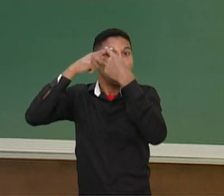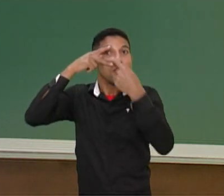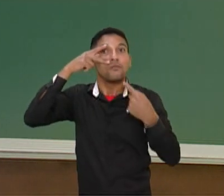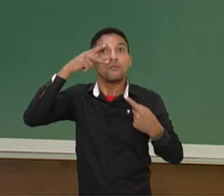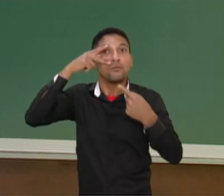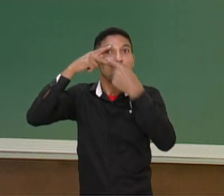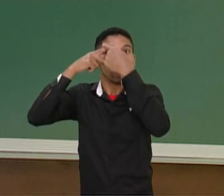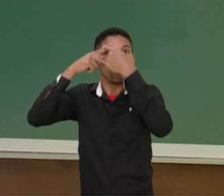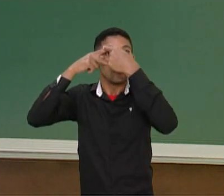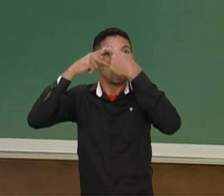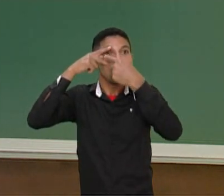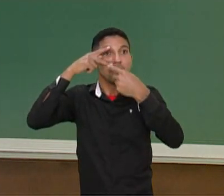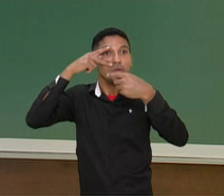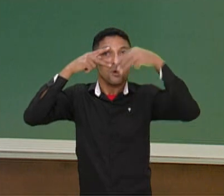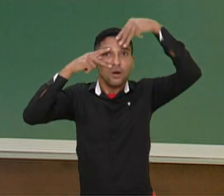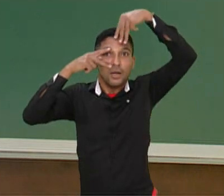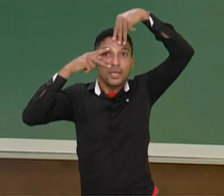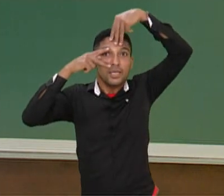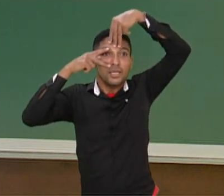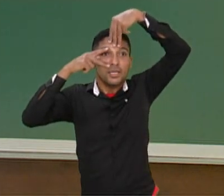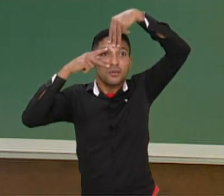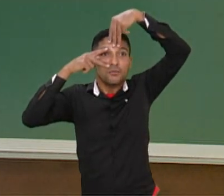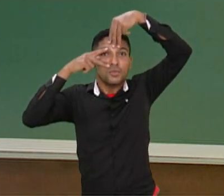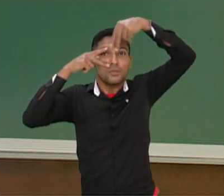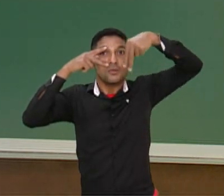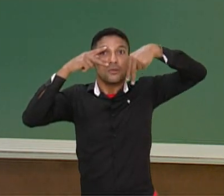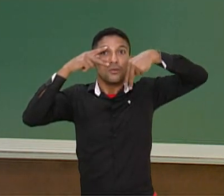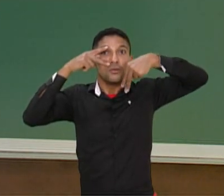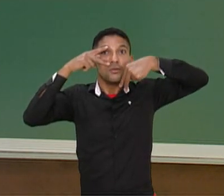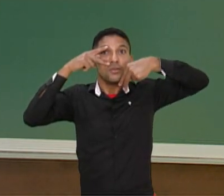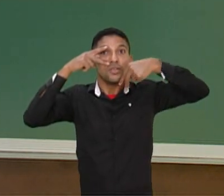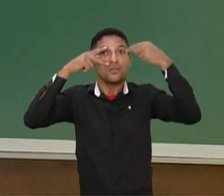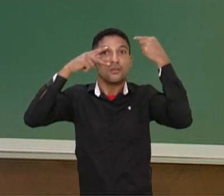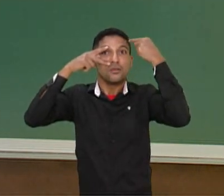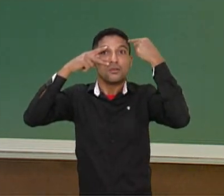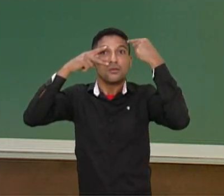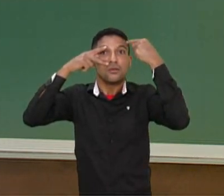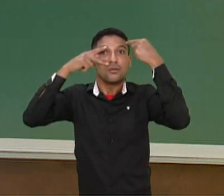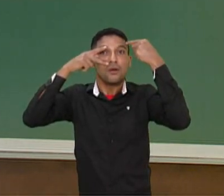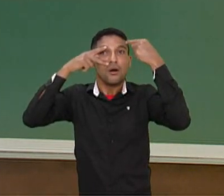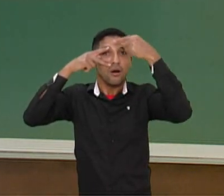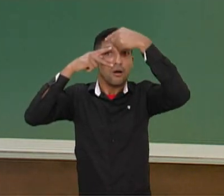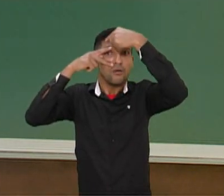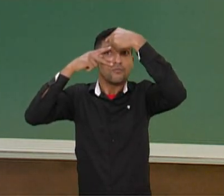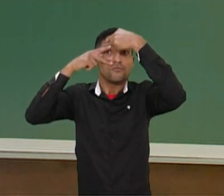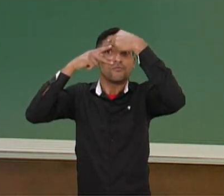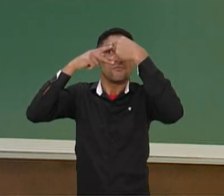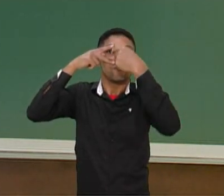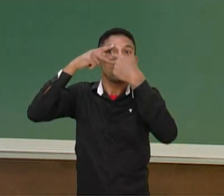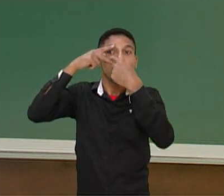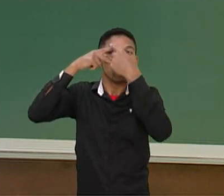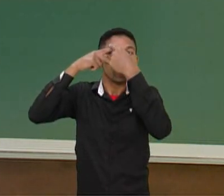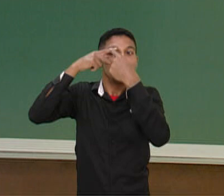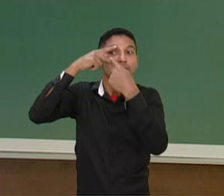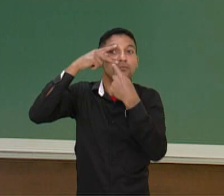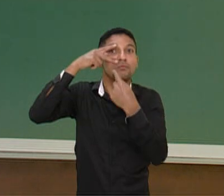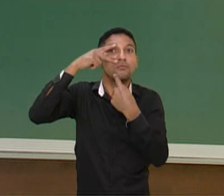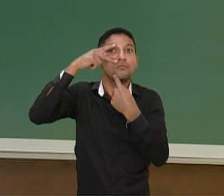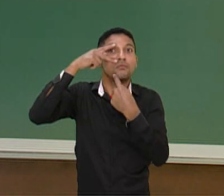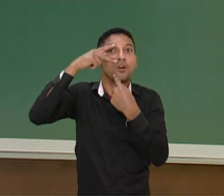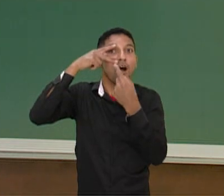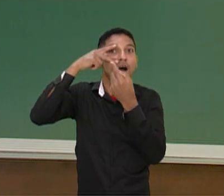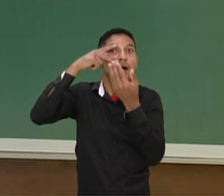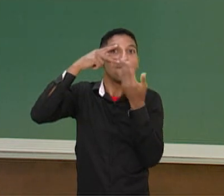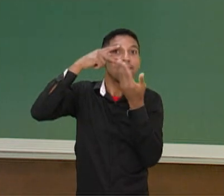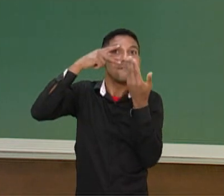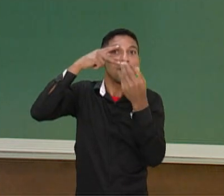aqui, ó, que fica para fora. Então, este polígono não é convexo, ok? Não é.